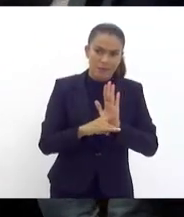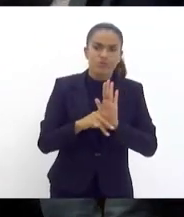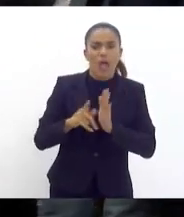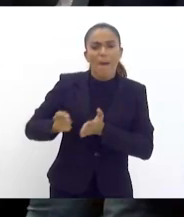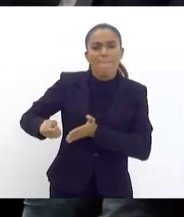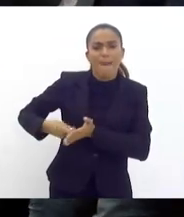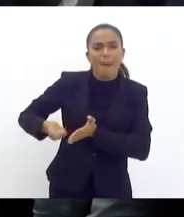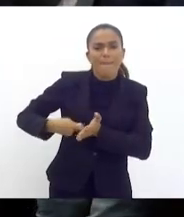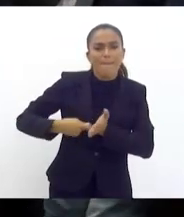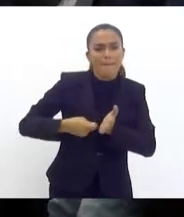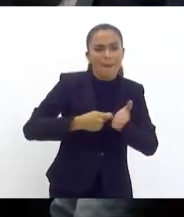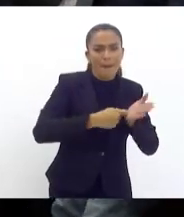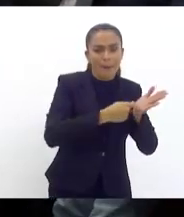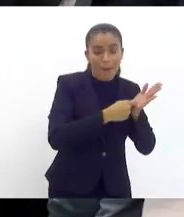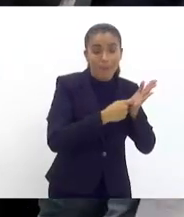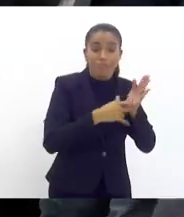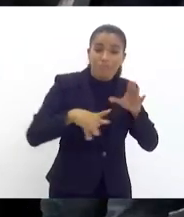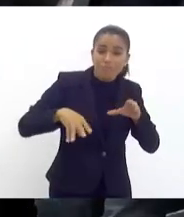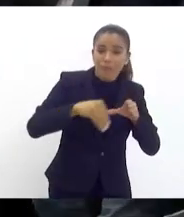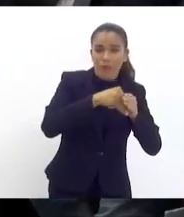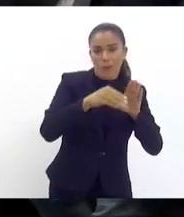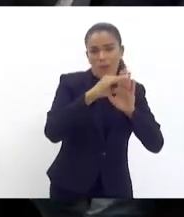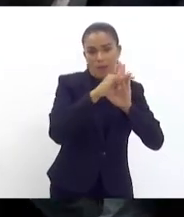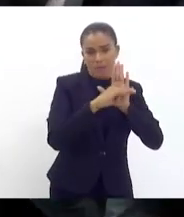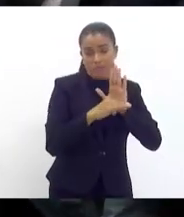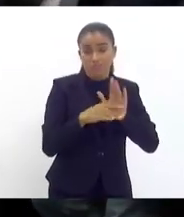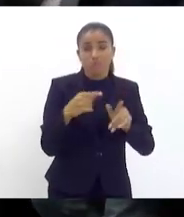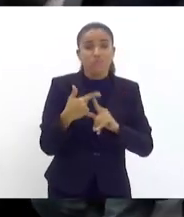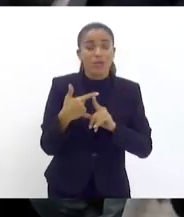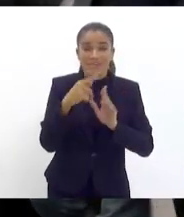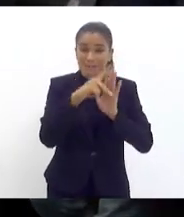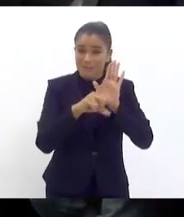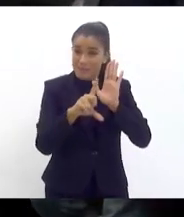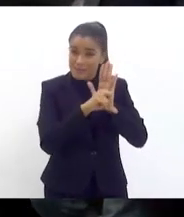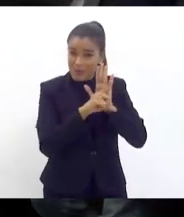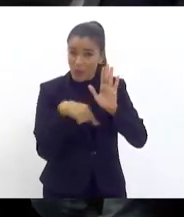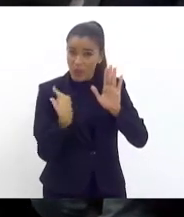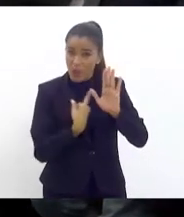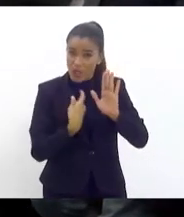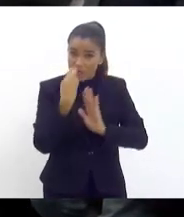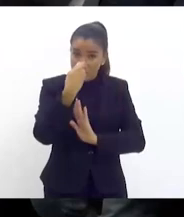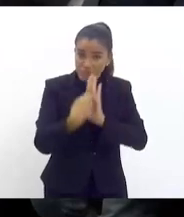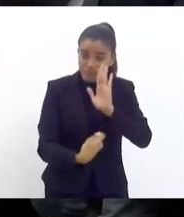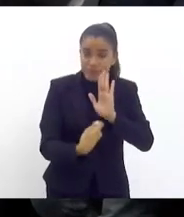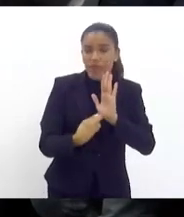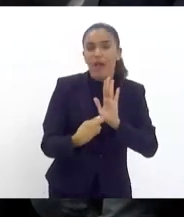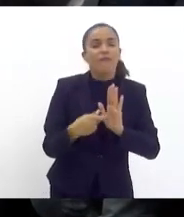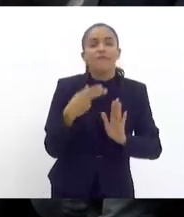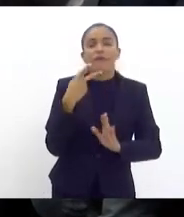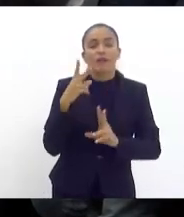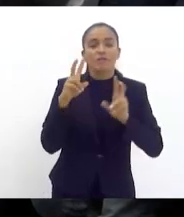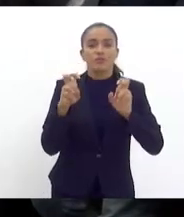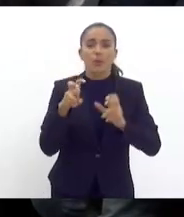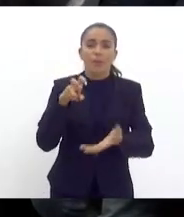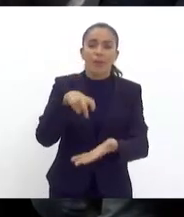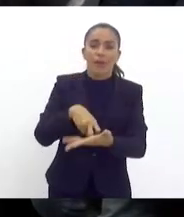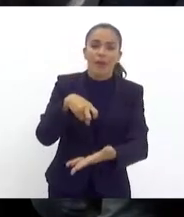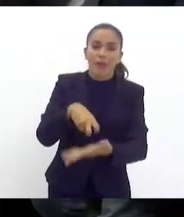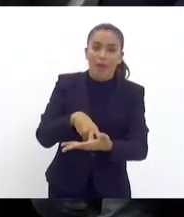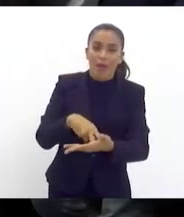as assinaturas, porque esse projeto de nossa autoria, ele trata exatamente das